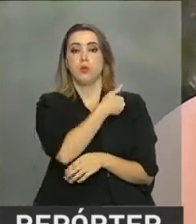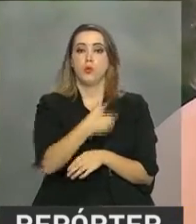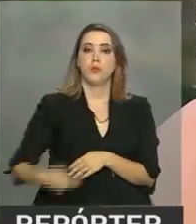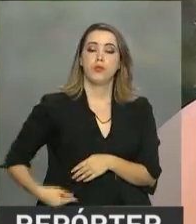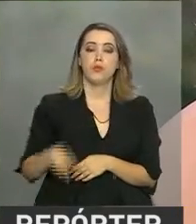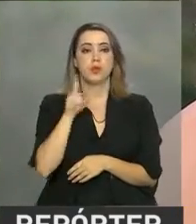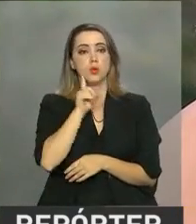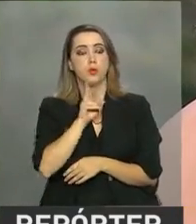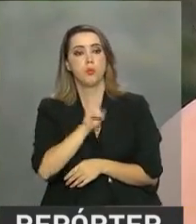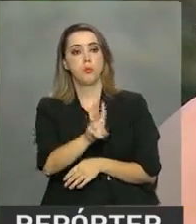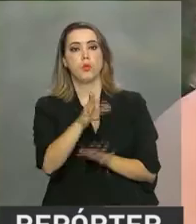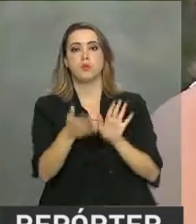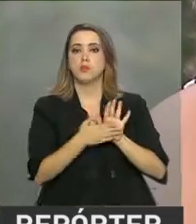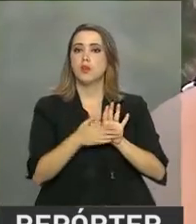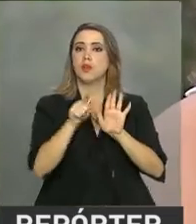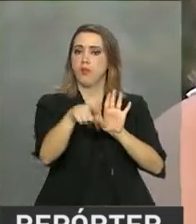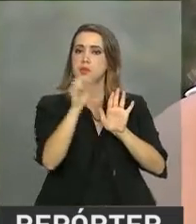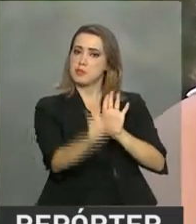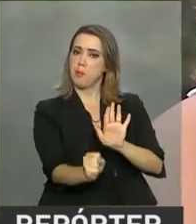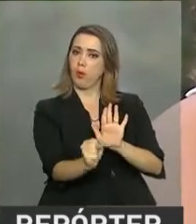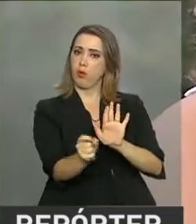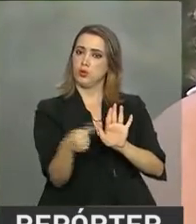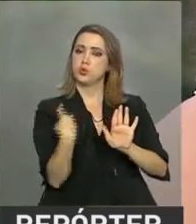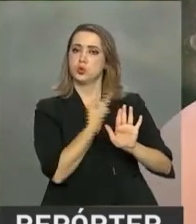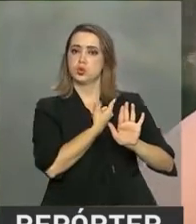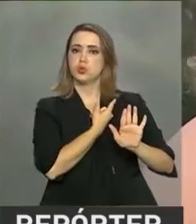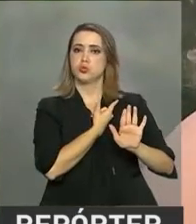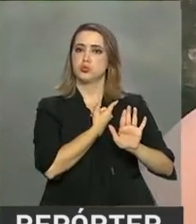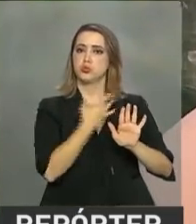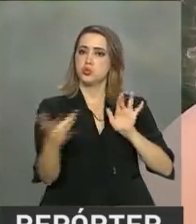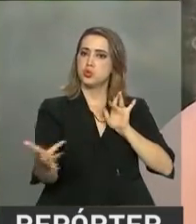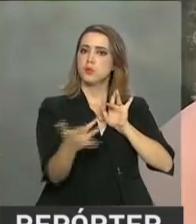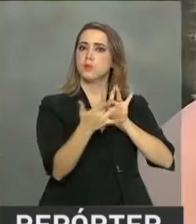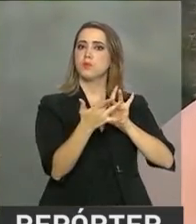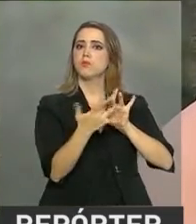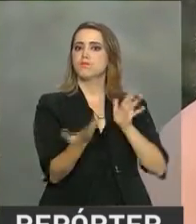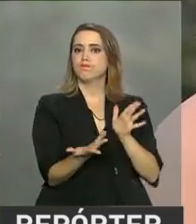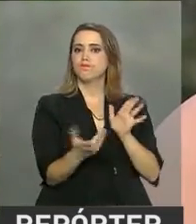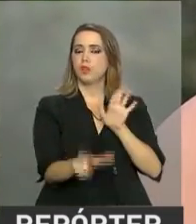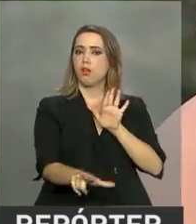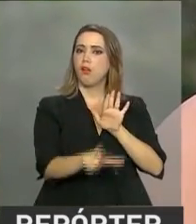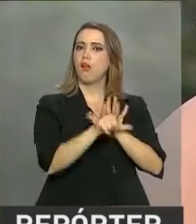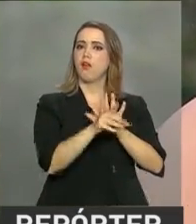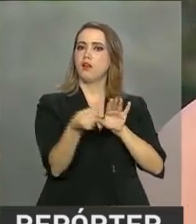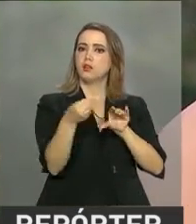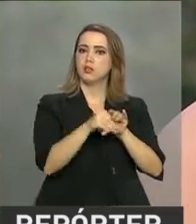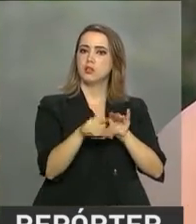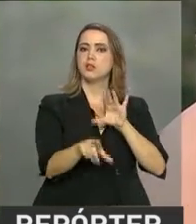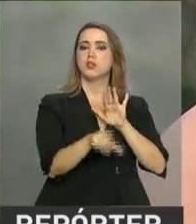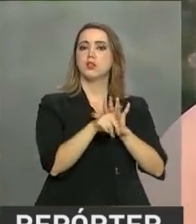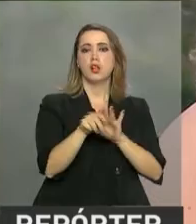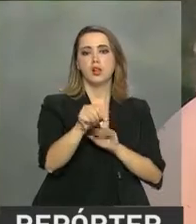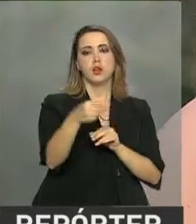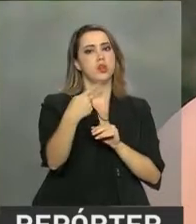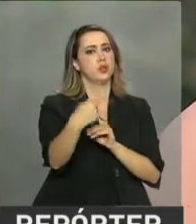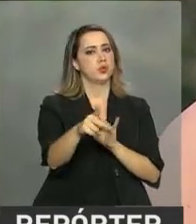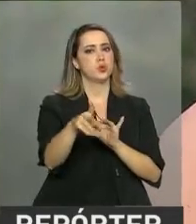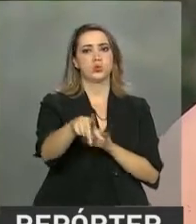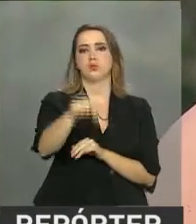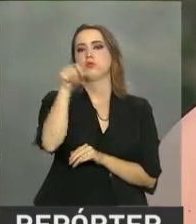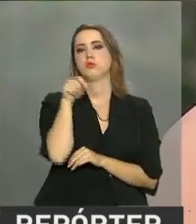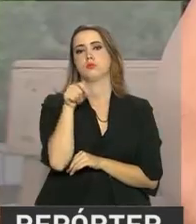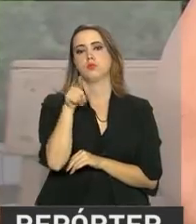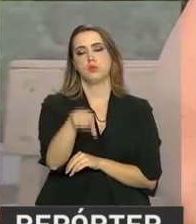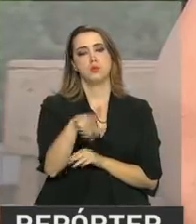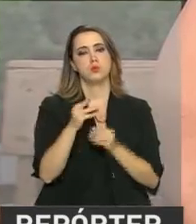pode a gente reconhece a gente legítima quem você é e à sua escolha isso dá muita